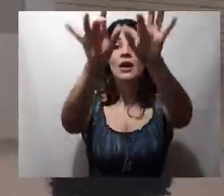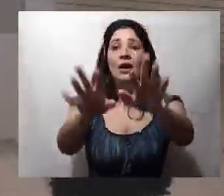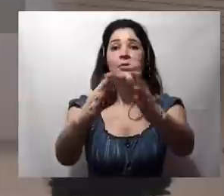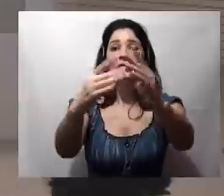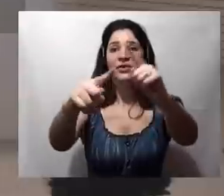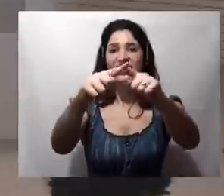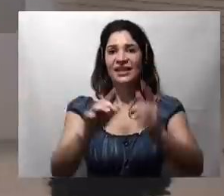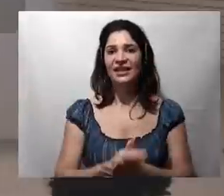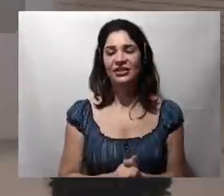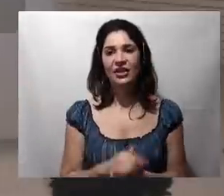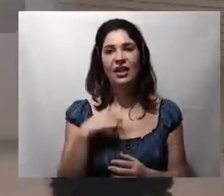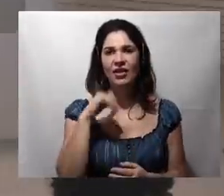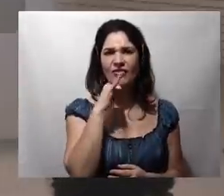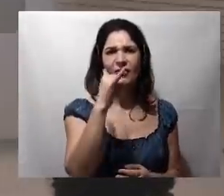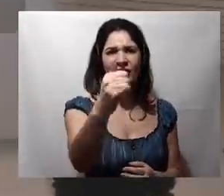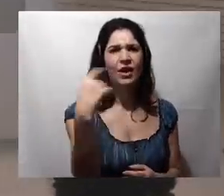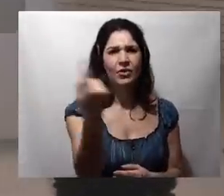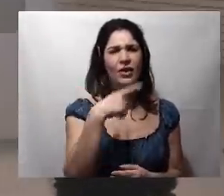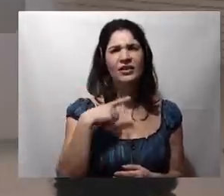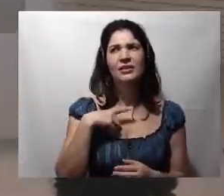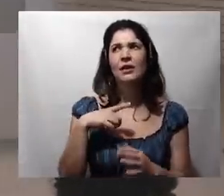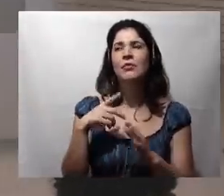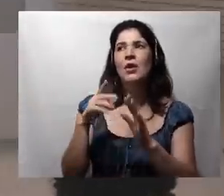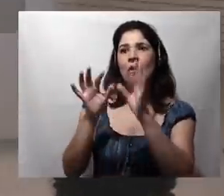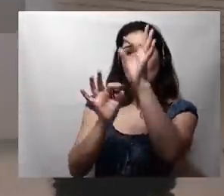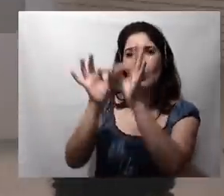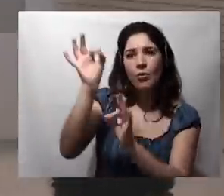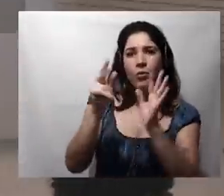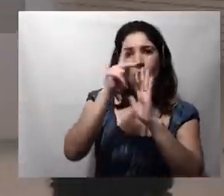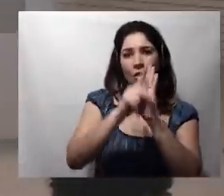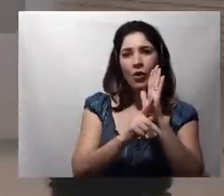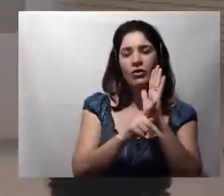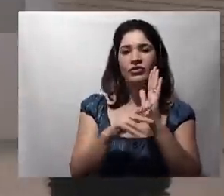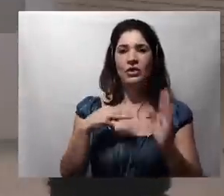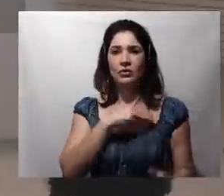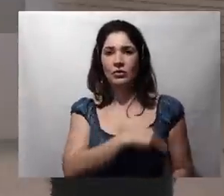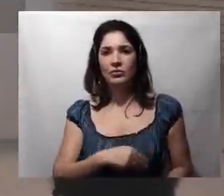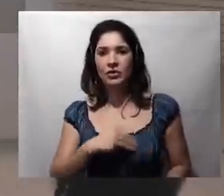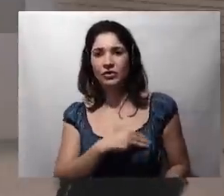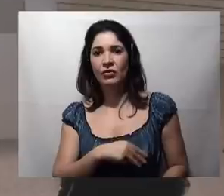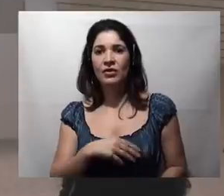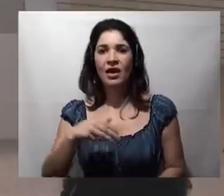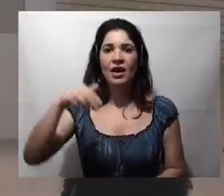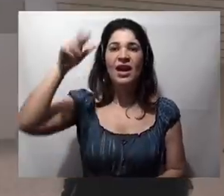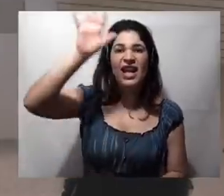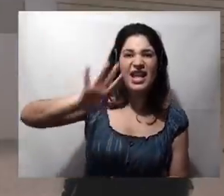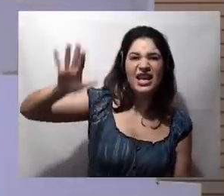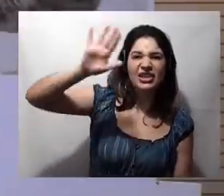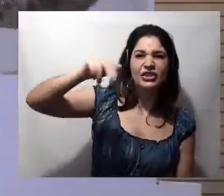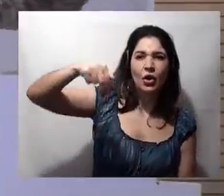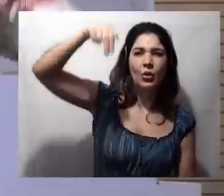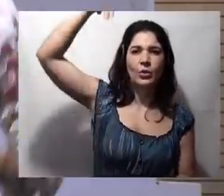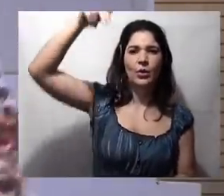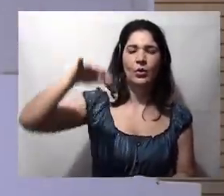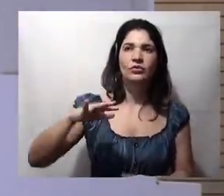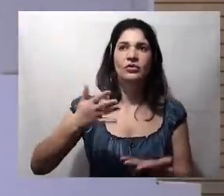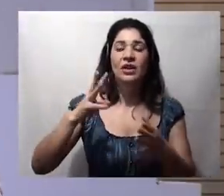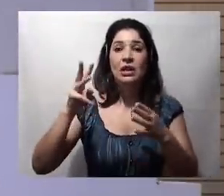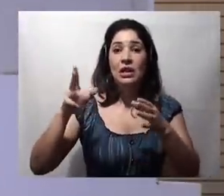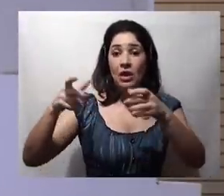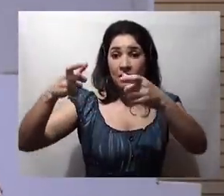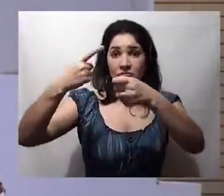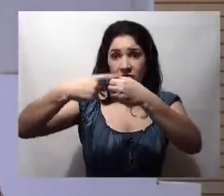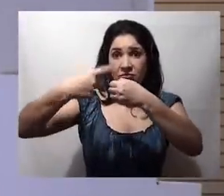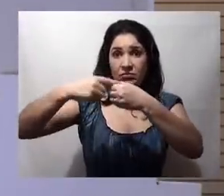irmãos vou falar com os irmãos nós estamos com projeto missionário no sertão do pernambuco uma área pobre que tem 3 mil